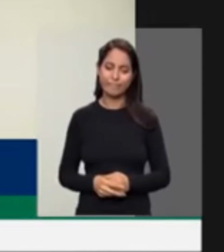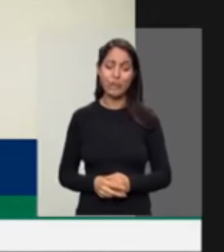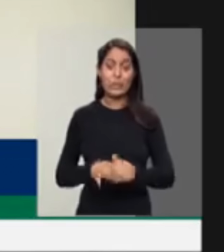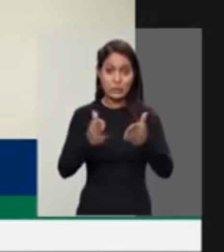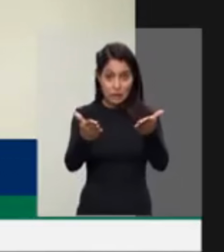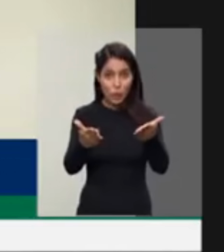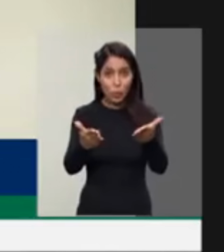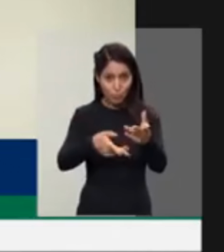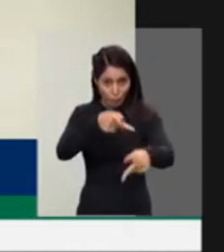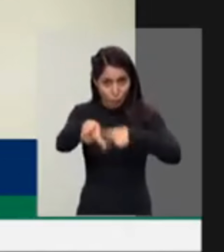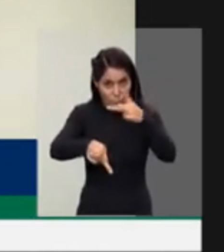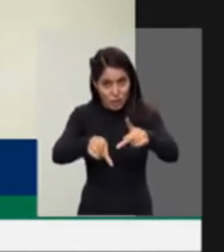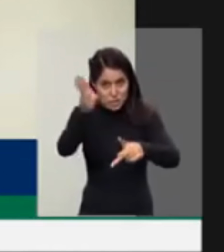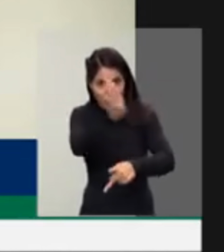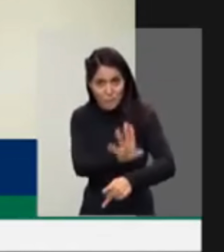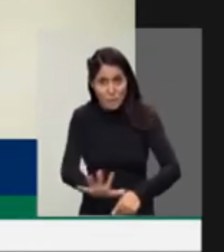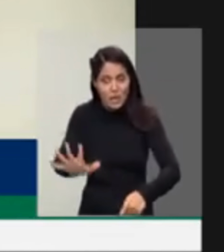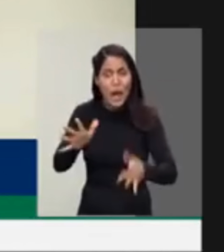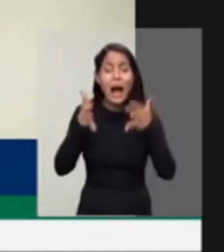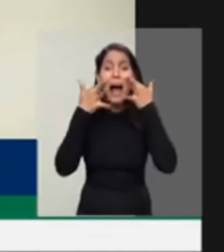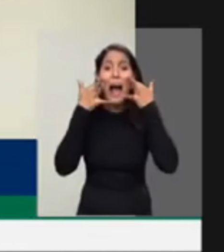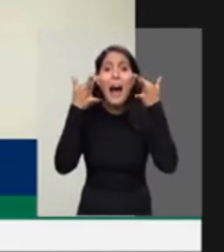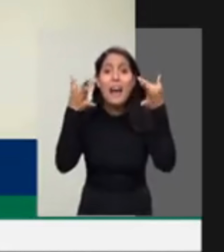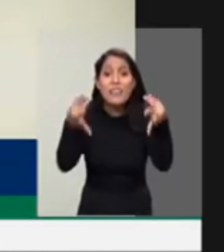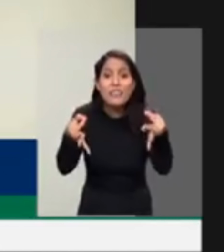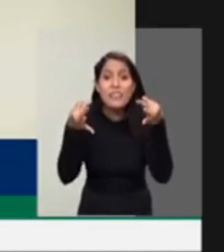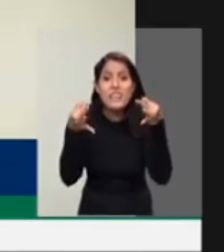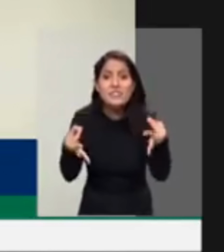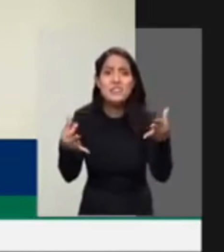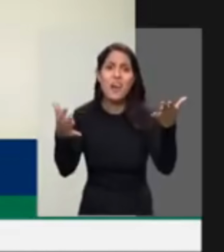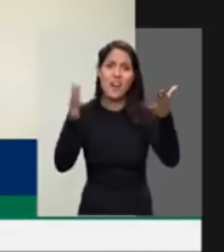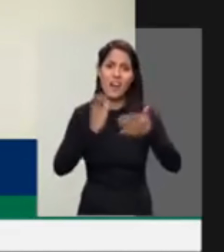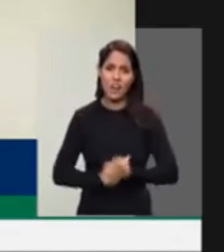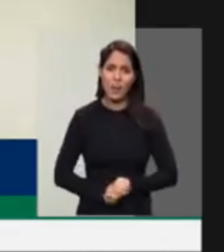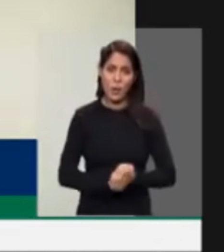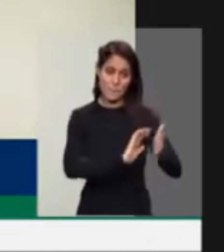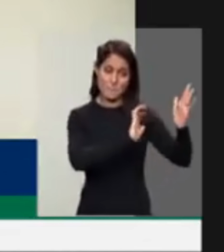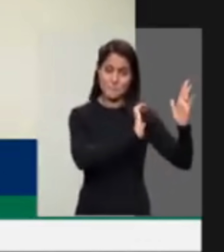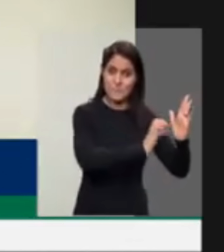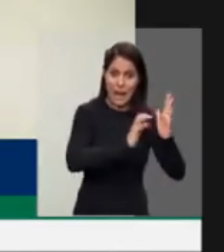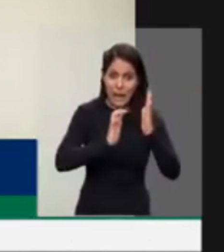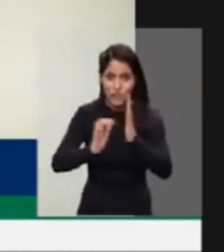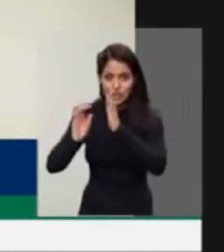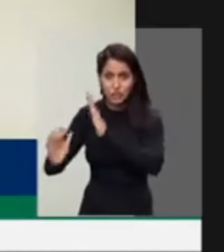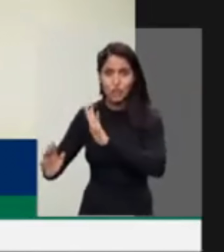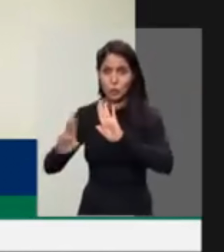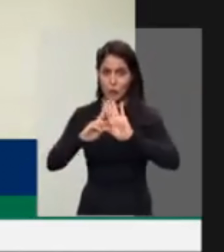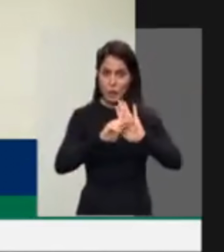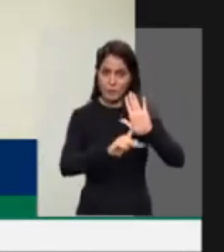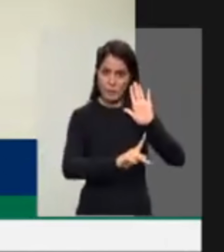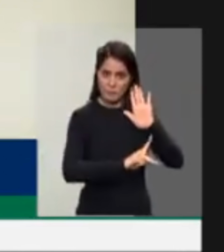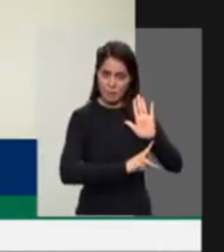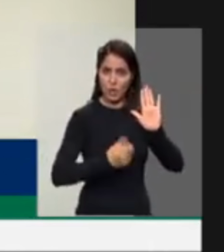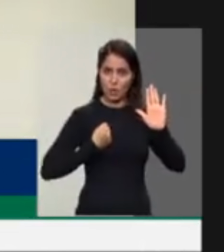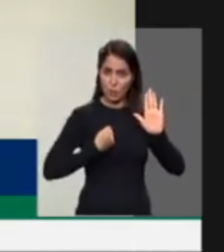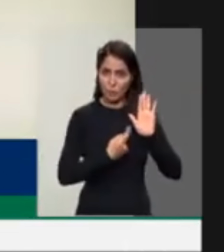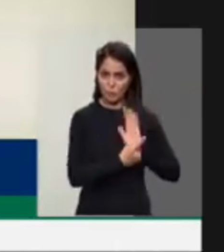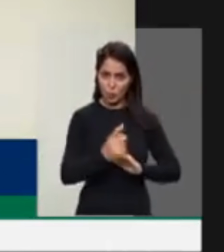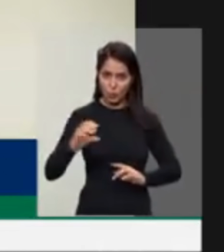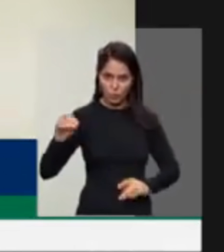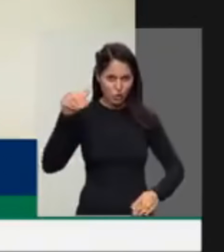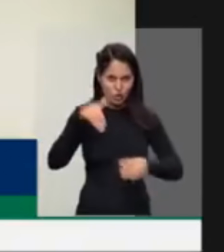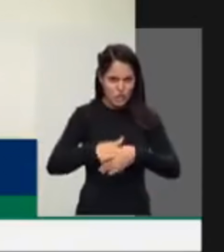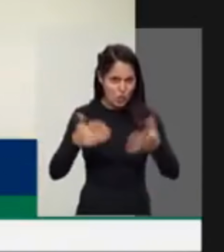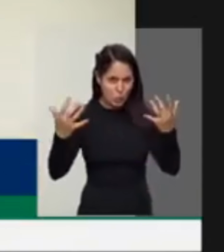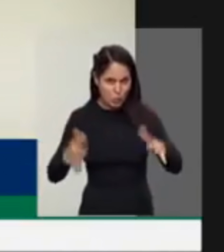fique atento àqueles, aos partidos que se negaram a colocar a MP número 1000 em votação. Espero que